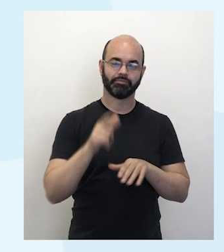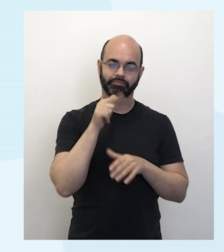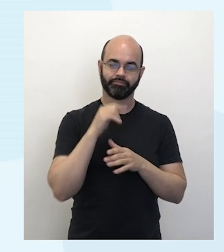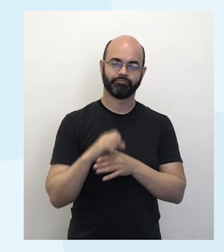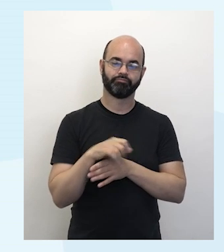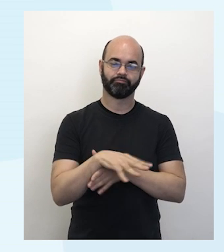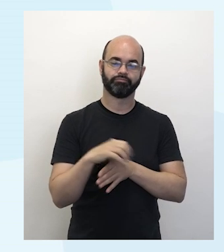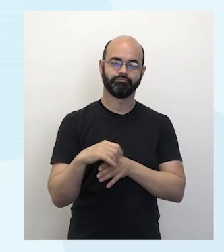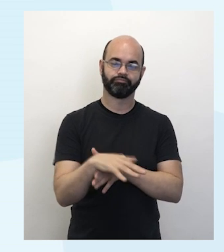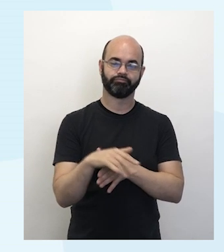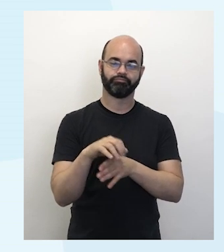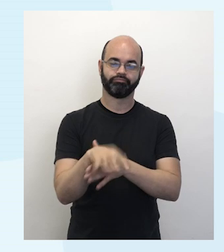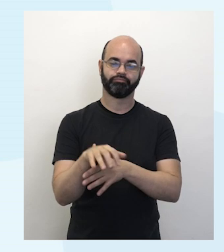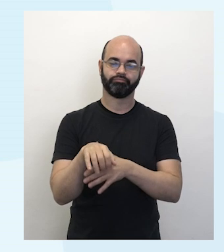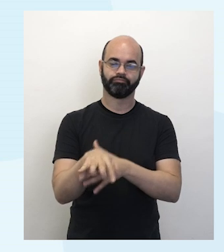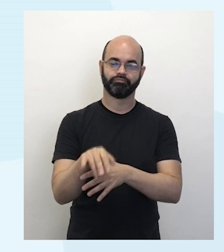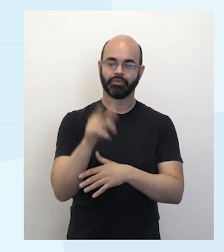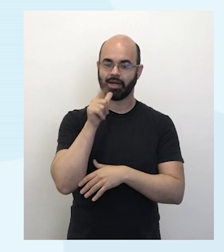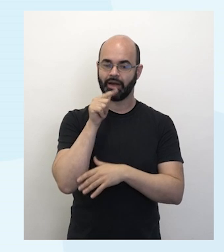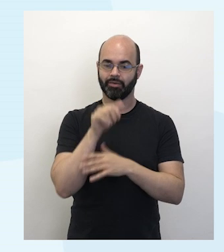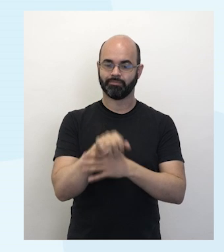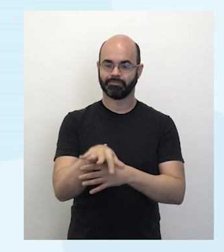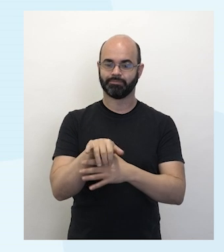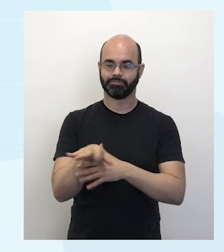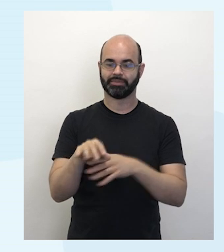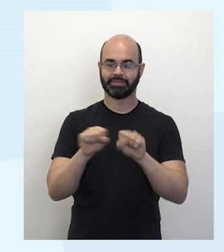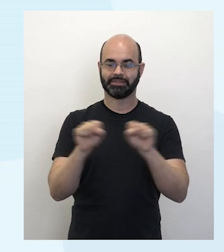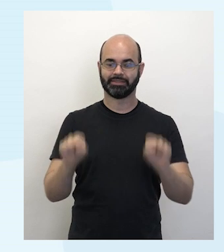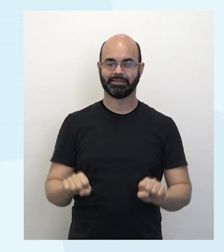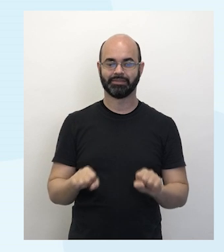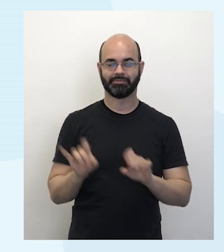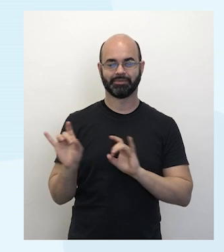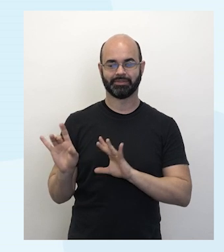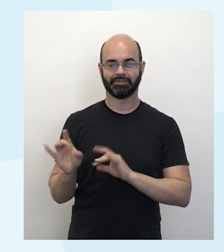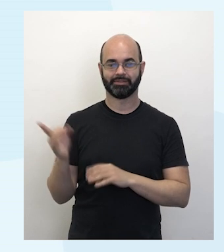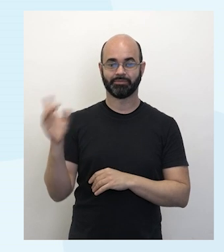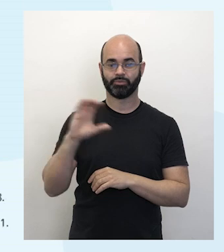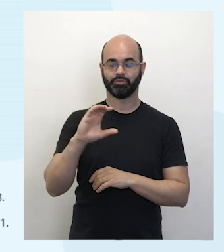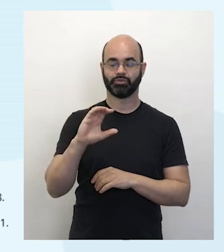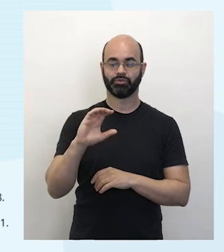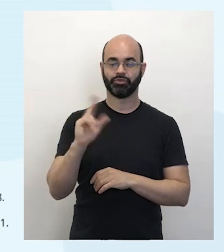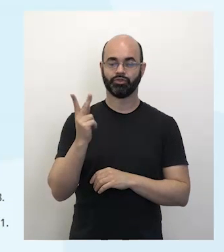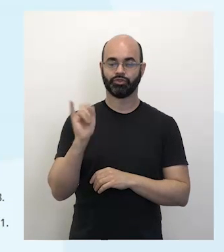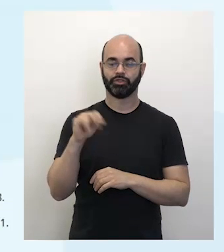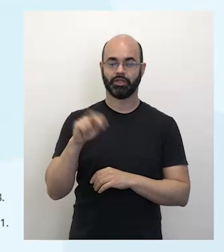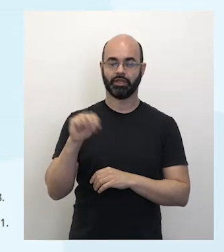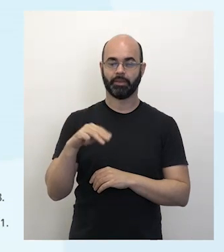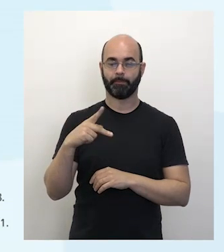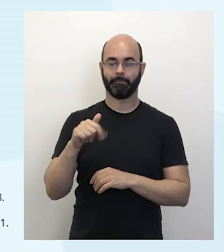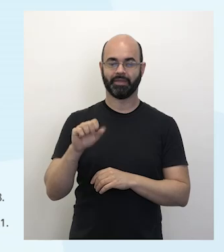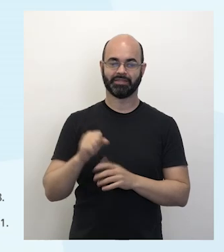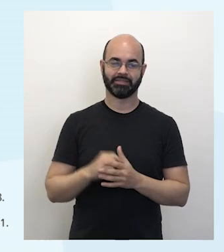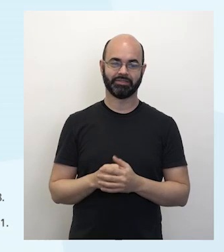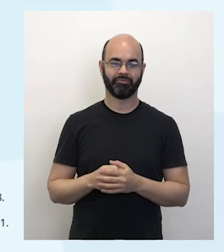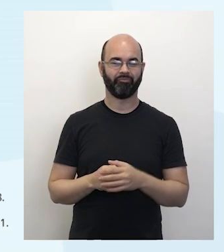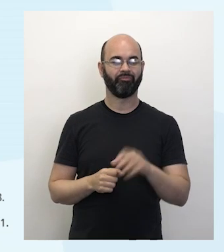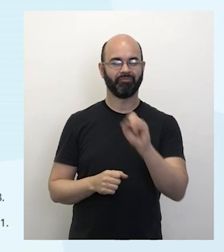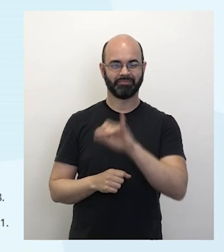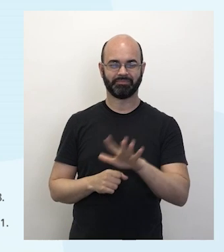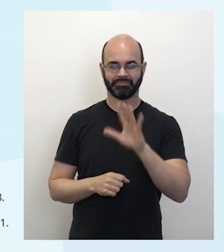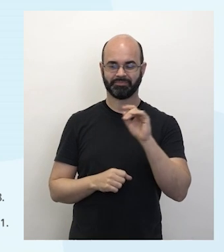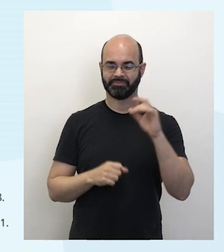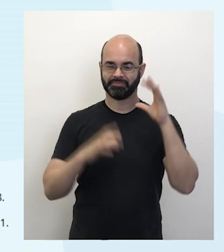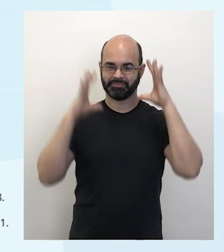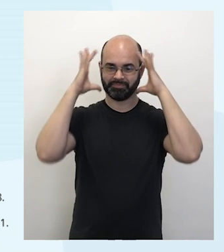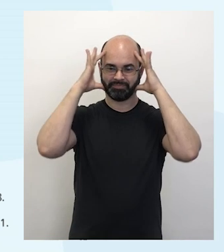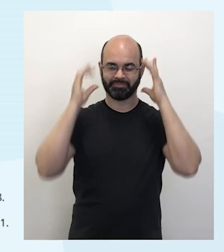várias técnicas muito aperfeiçoadas. Bom, essas aí são as chinampas. Aí, para encerrar aqui, mais uma imagem, né, da cabeça de